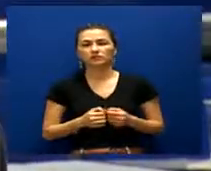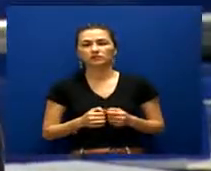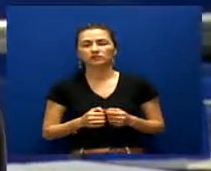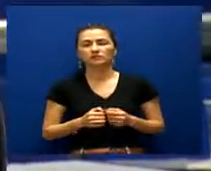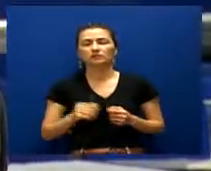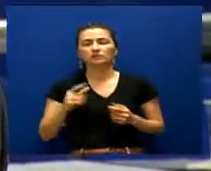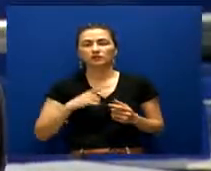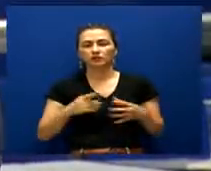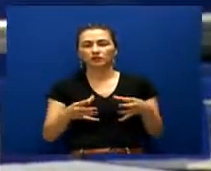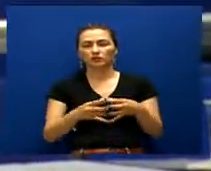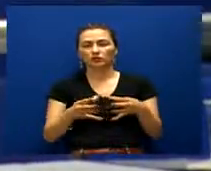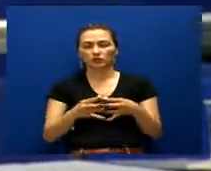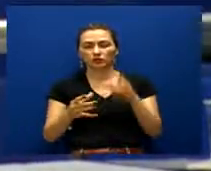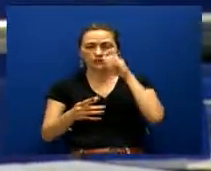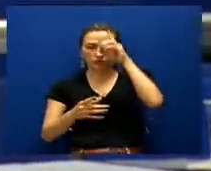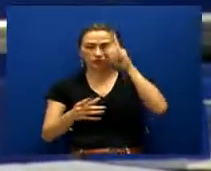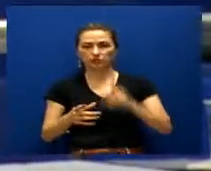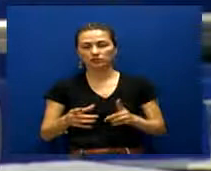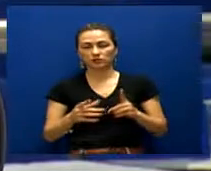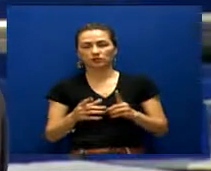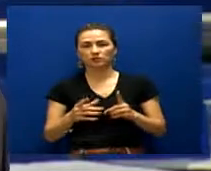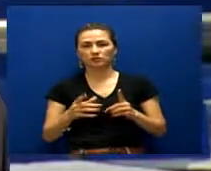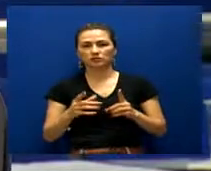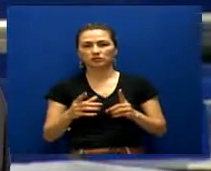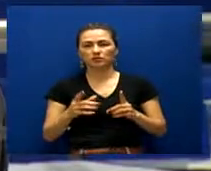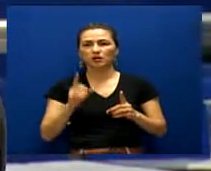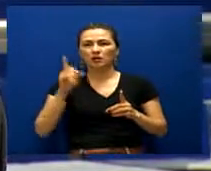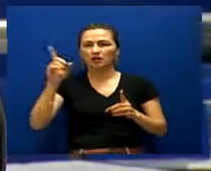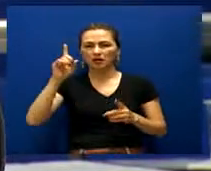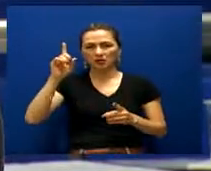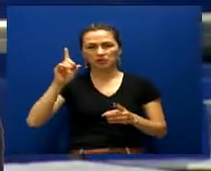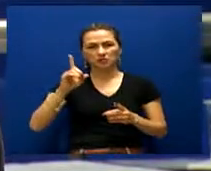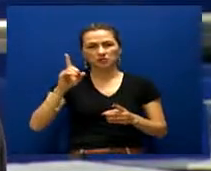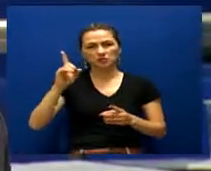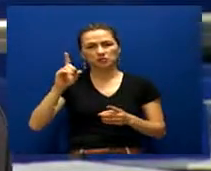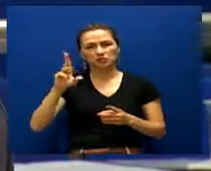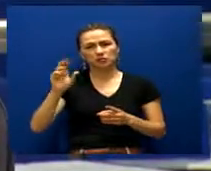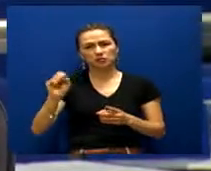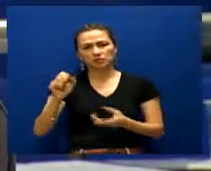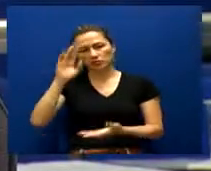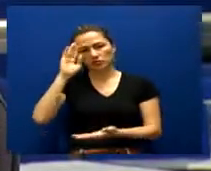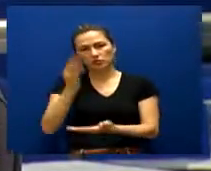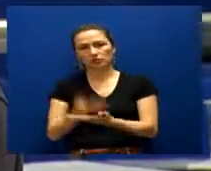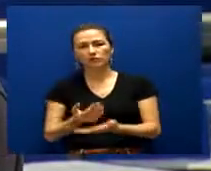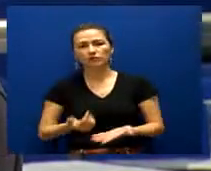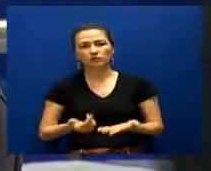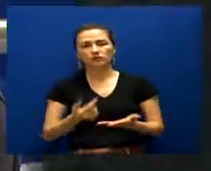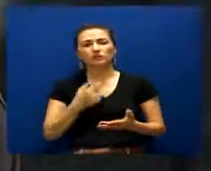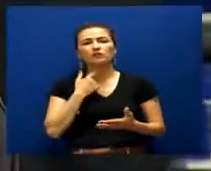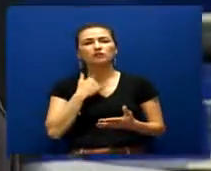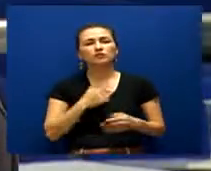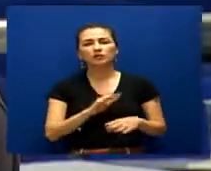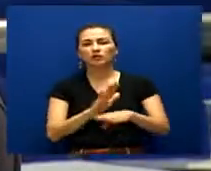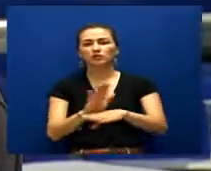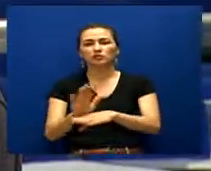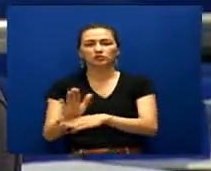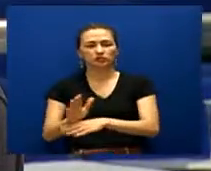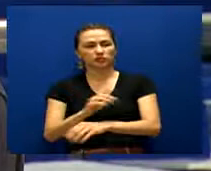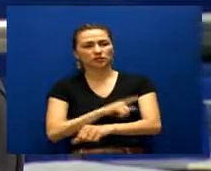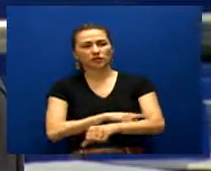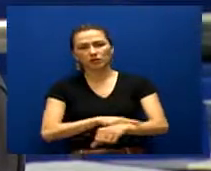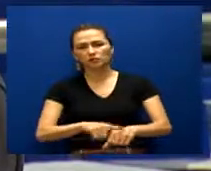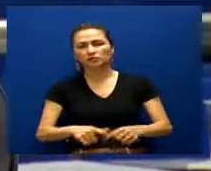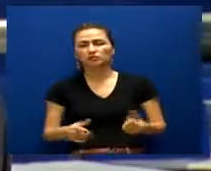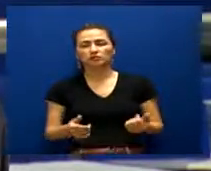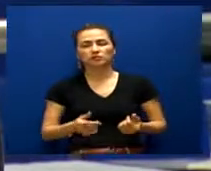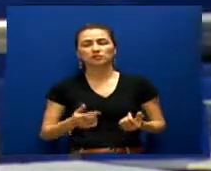a Deus, respeita a população, tem todo esse carinho e esse empenho. Então, Nesse particular,